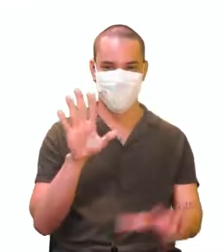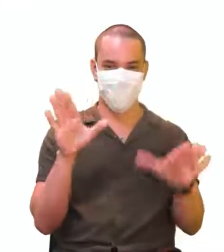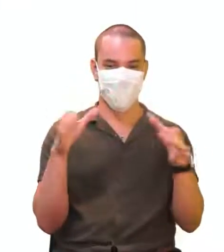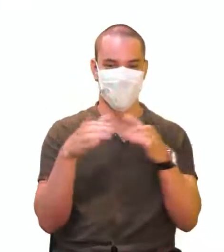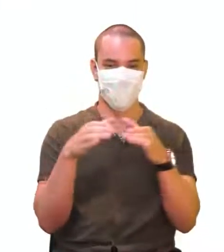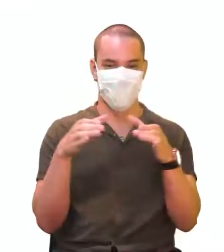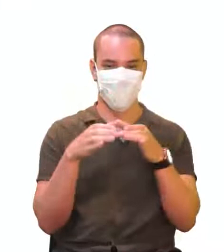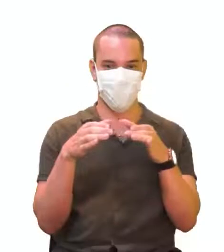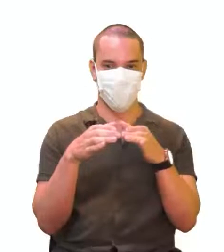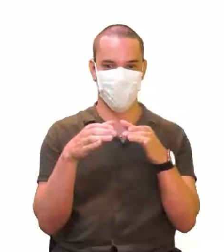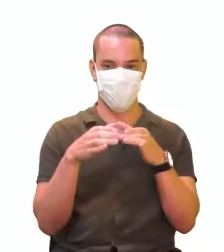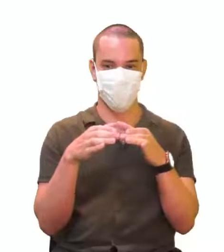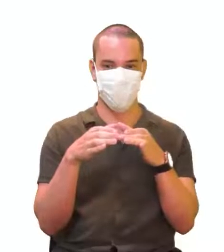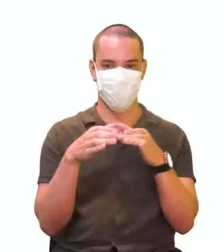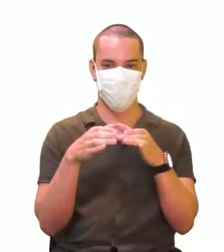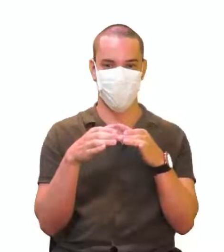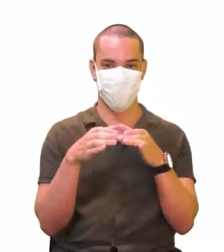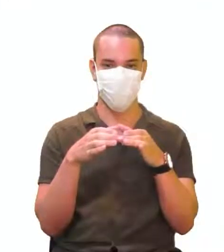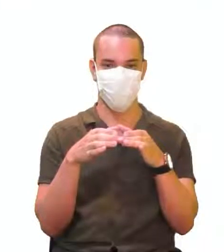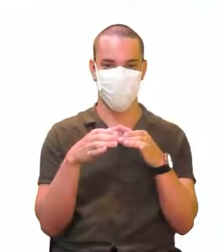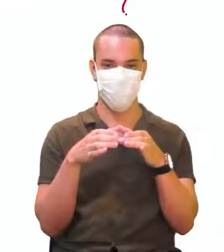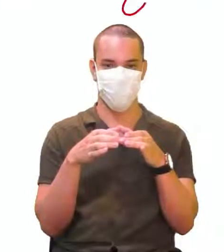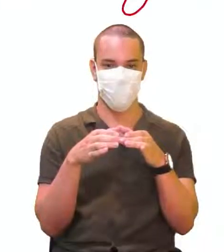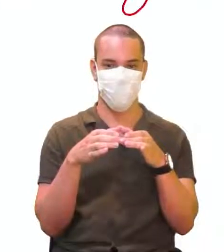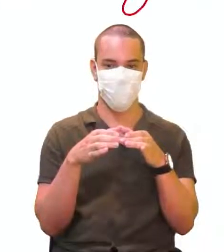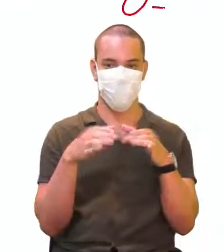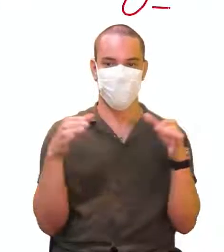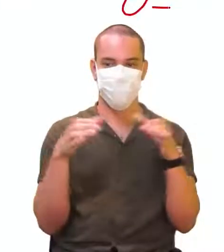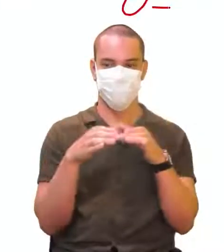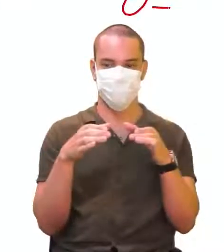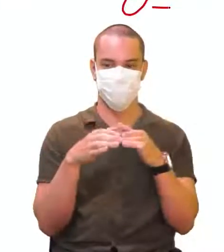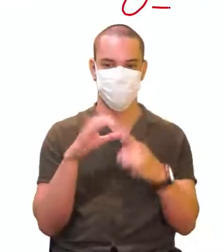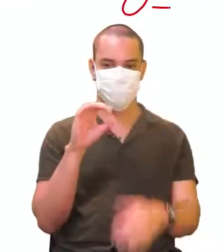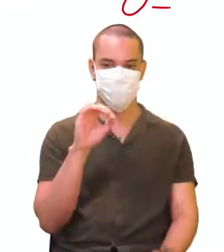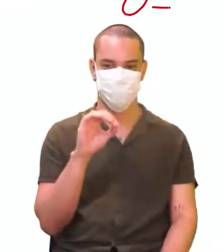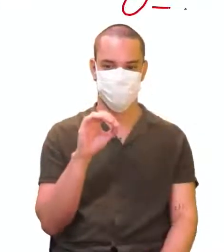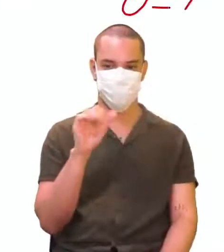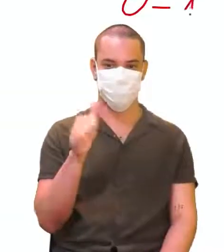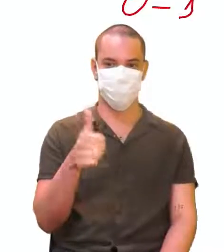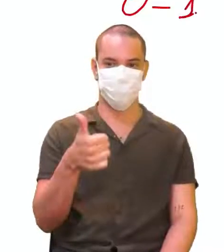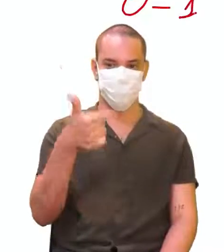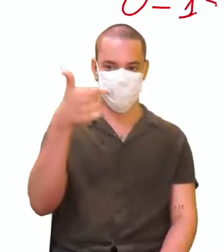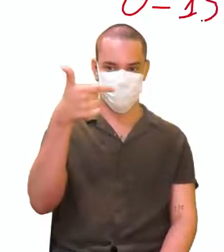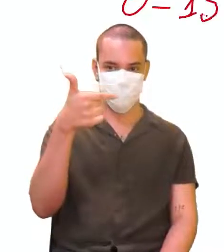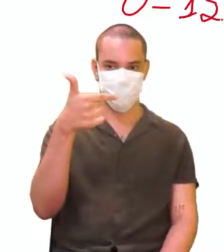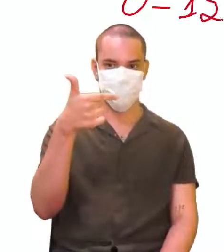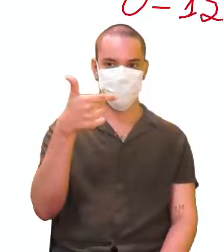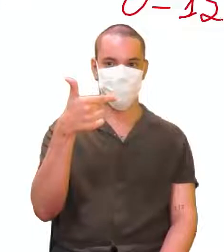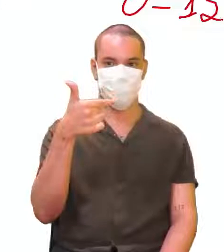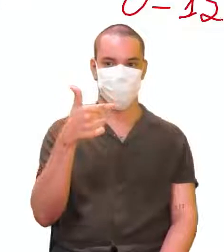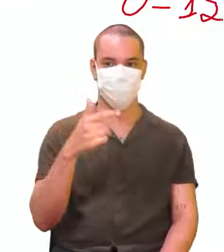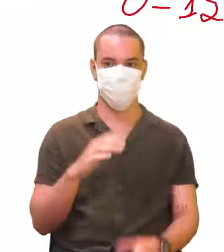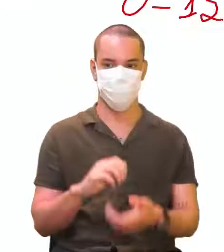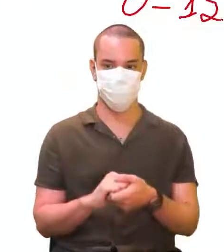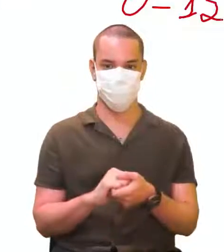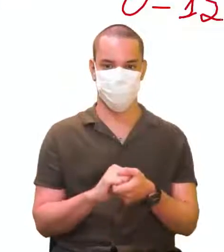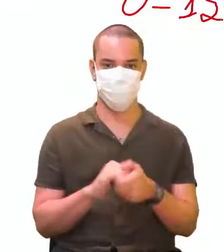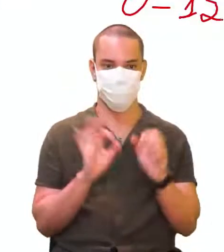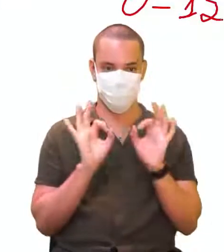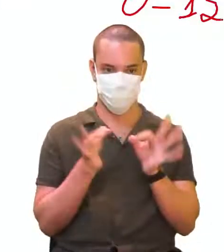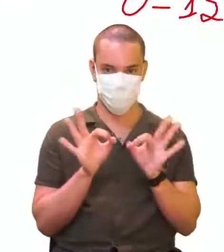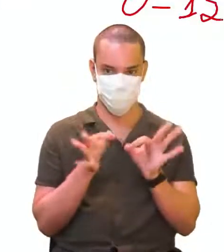3, prof, olha aí que eu tô olhando aqui, vai. Grupo O. Agora eu tô só olhando, professor.